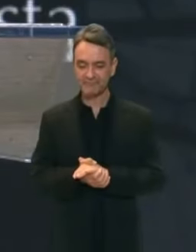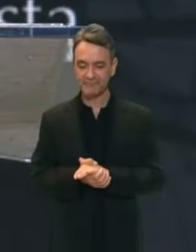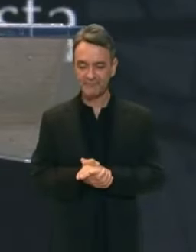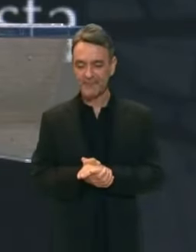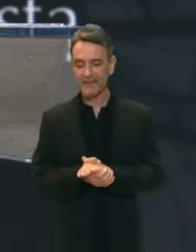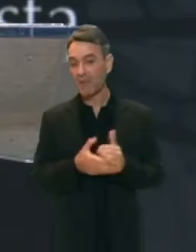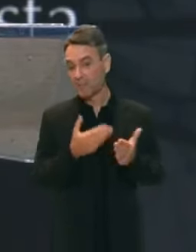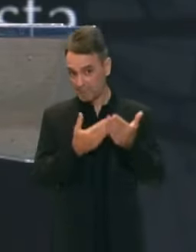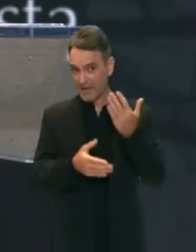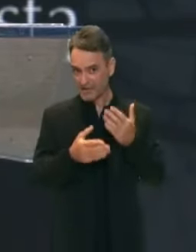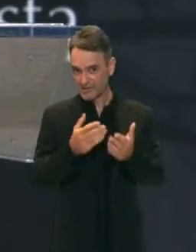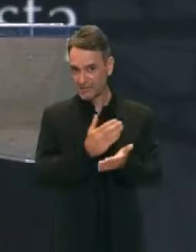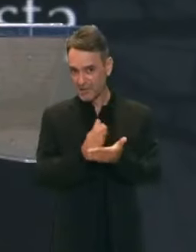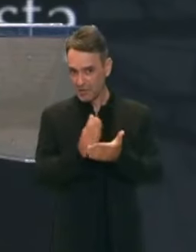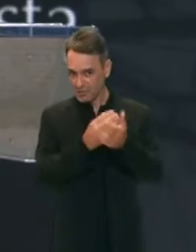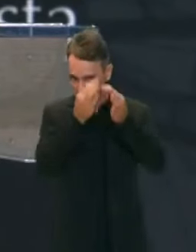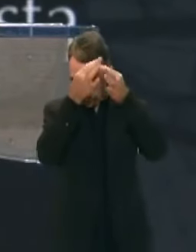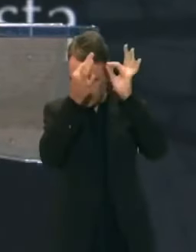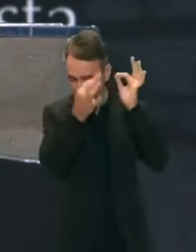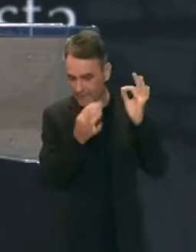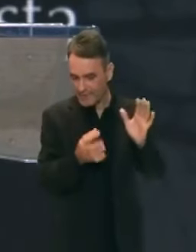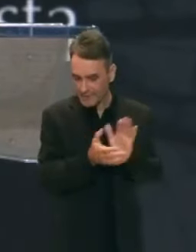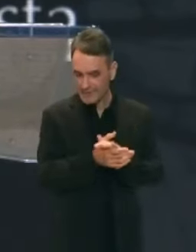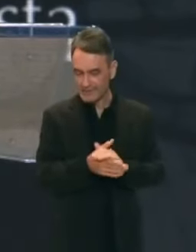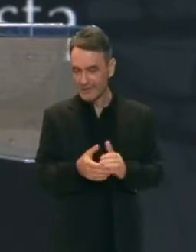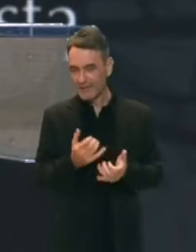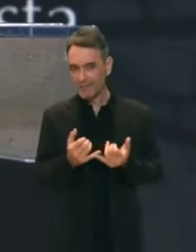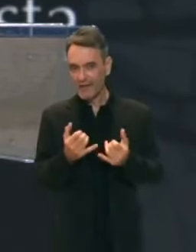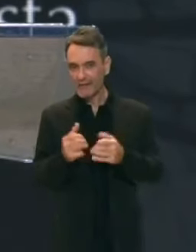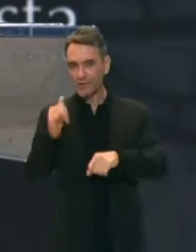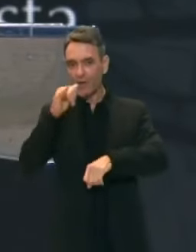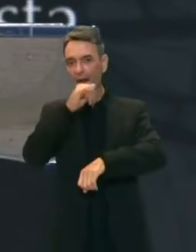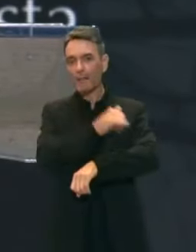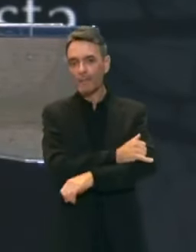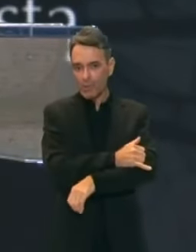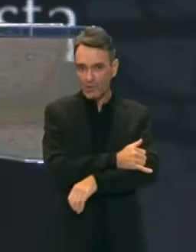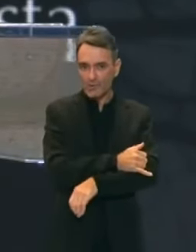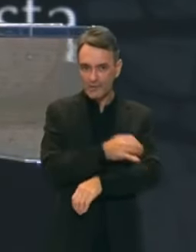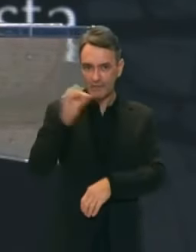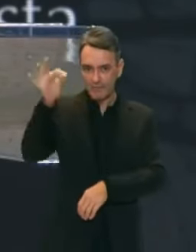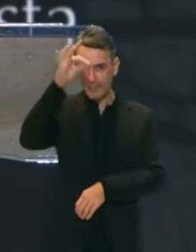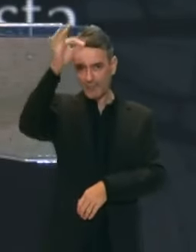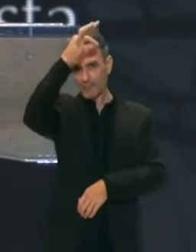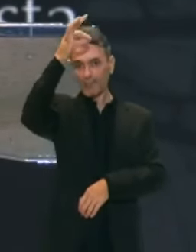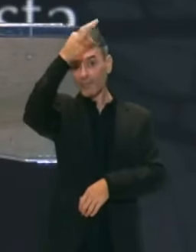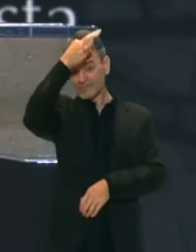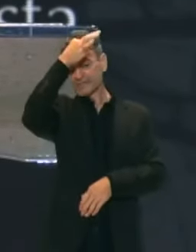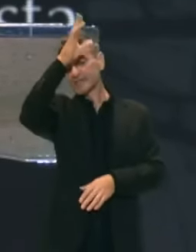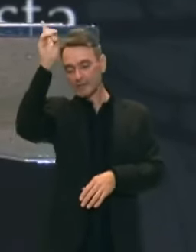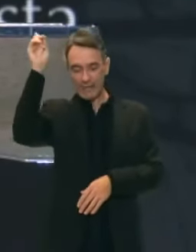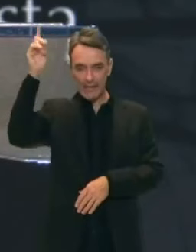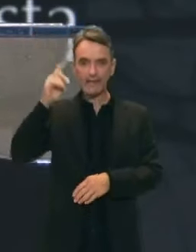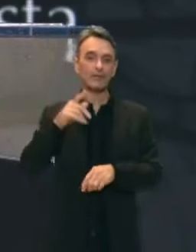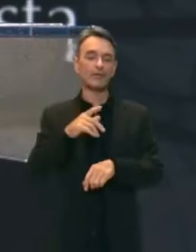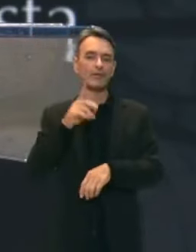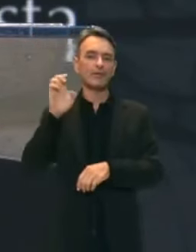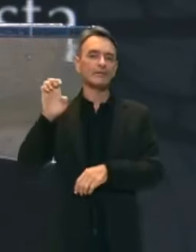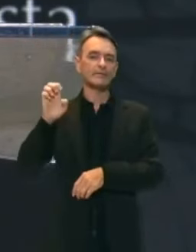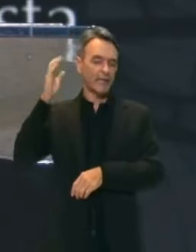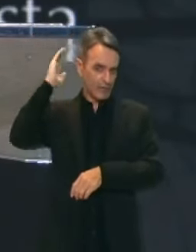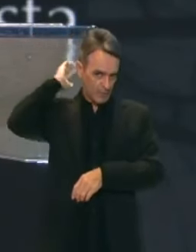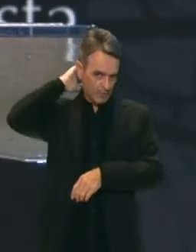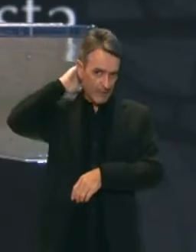quase um aeroporto de mosquito, né? Se eu fosse lá para o Pará, com certeza os mosquitos iam sentar aqui e iam